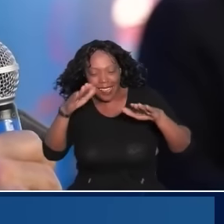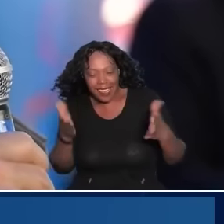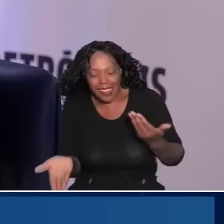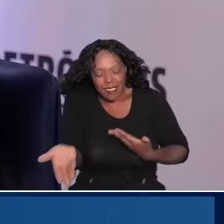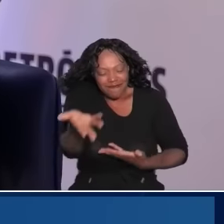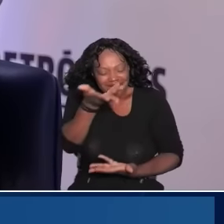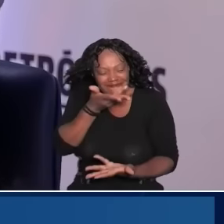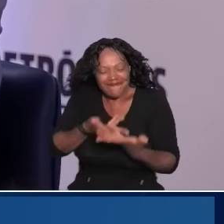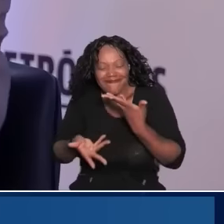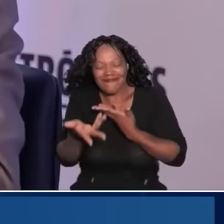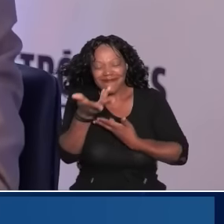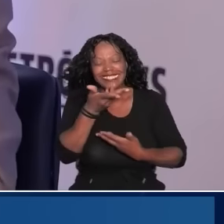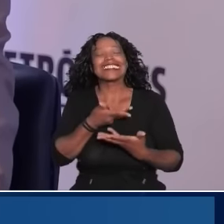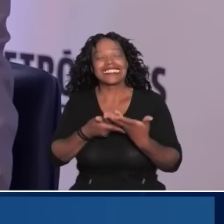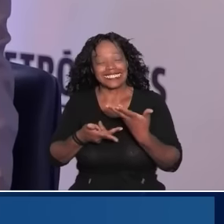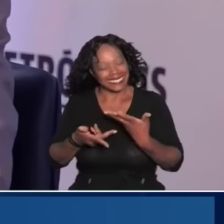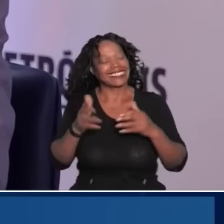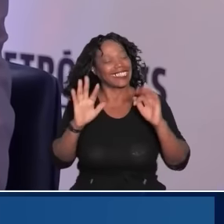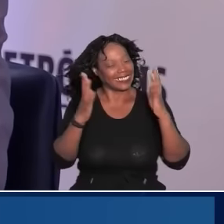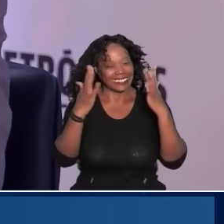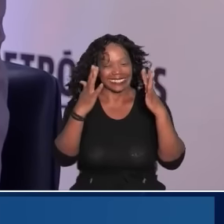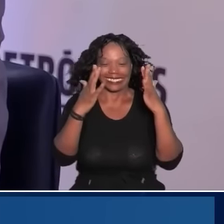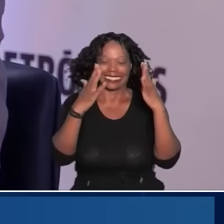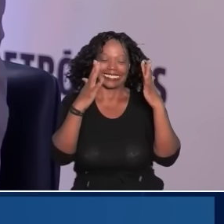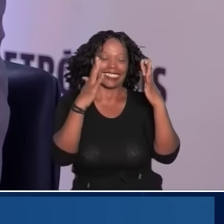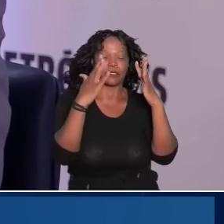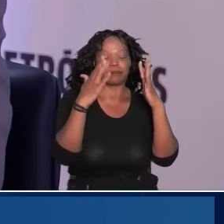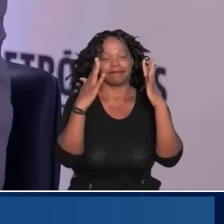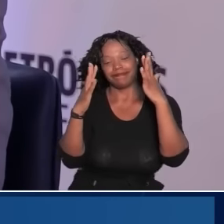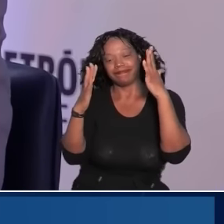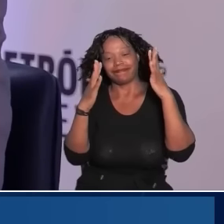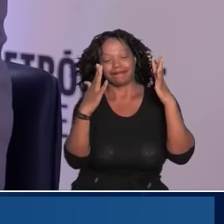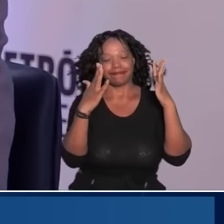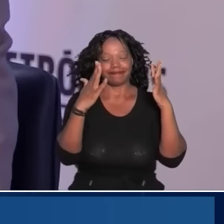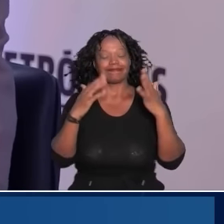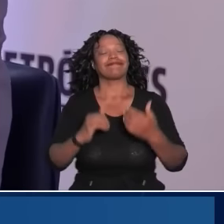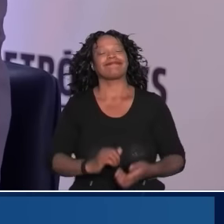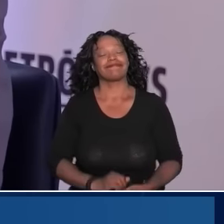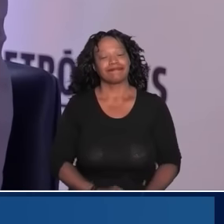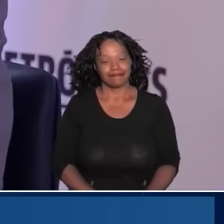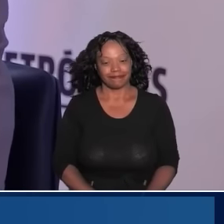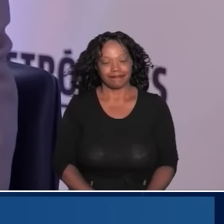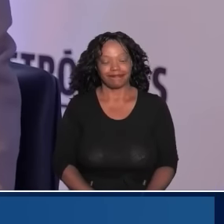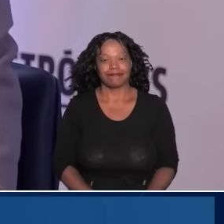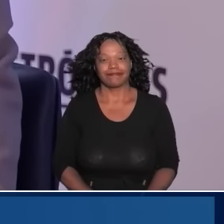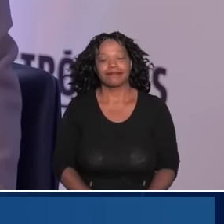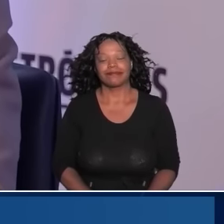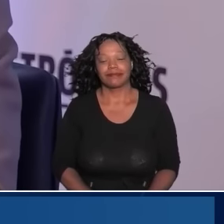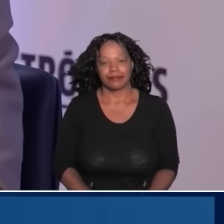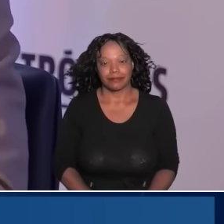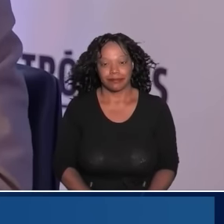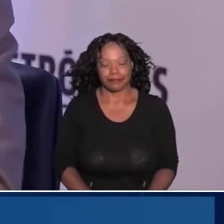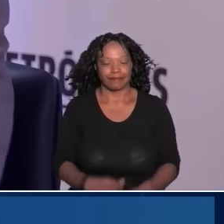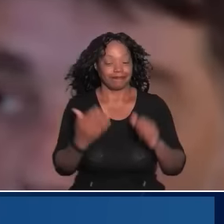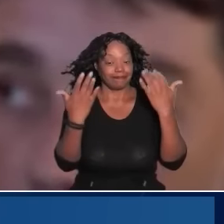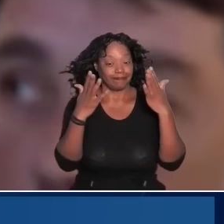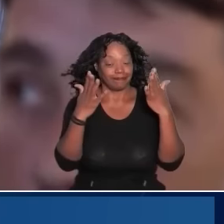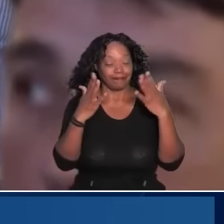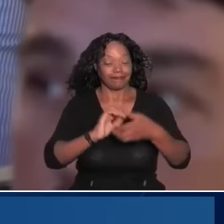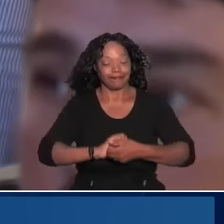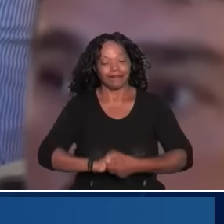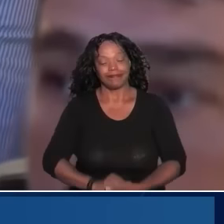projeto, sobretudo diante da realidade da inteligência artificial e do deepfake, que, aliás, o Barroso aponta também no comentário